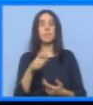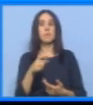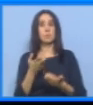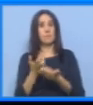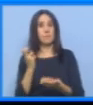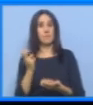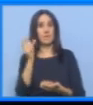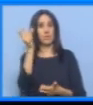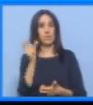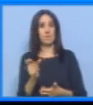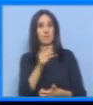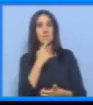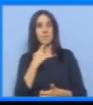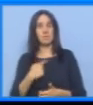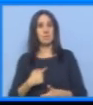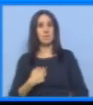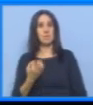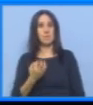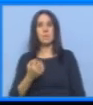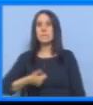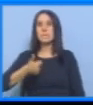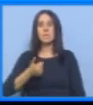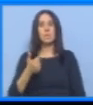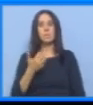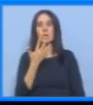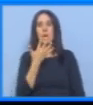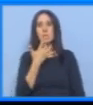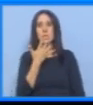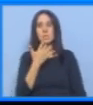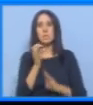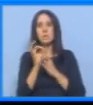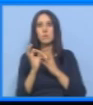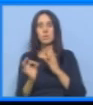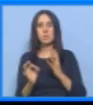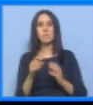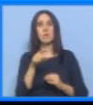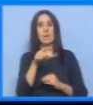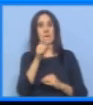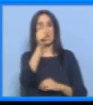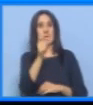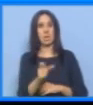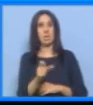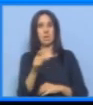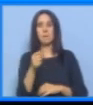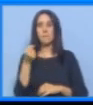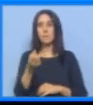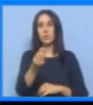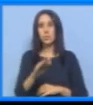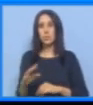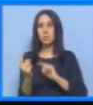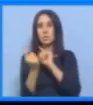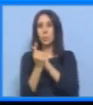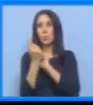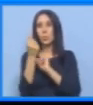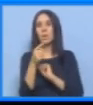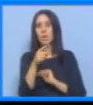salientar o adjetivo que empregou, ser realmente crucial ou exaustivo, ele, dos encontros com os pastorinhos, ele muniu-se